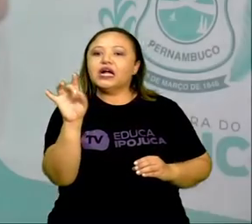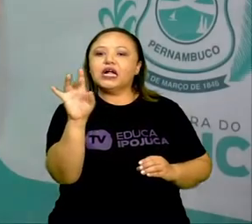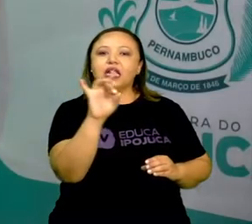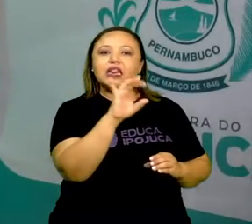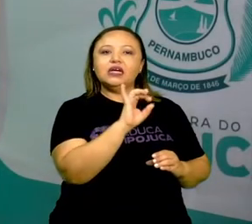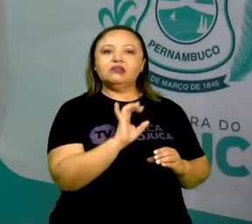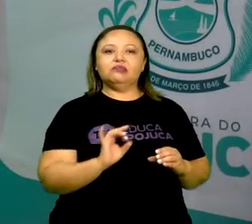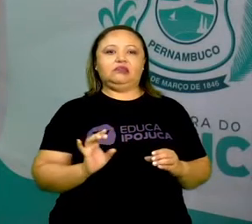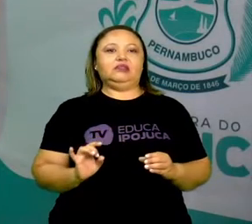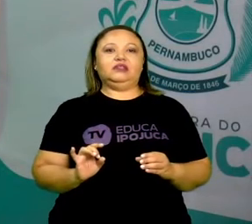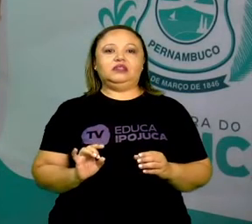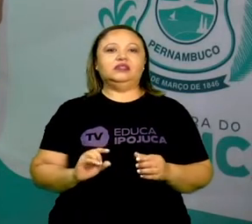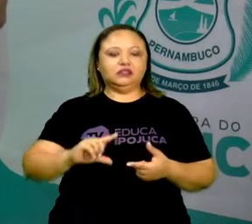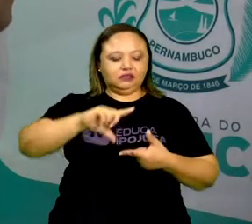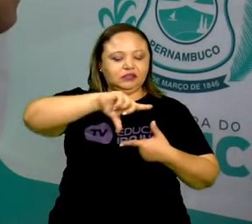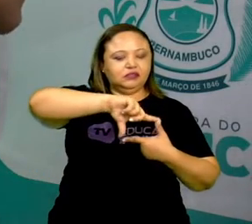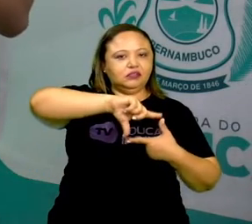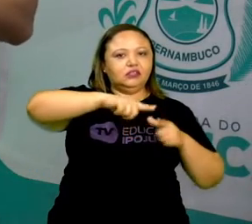mais comuns.